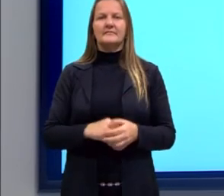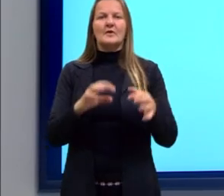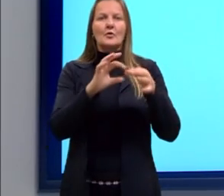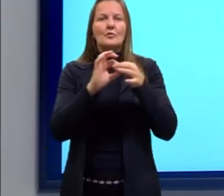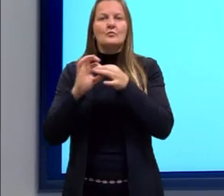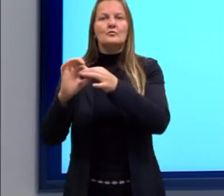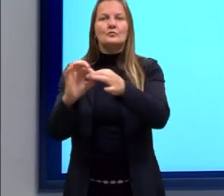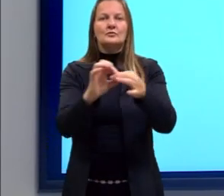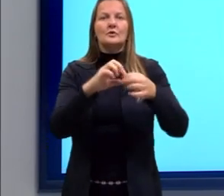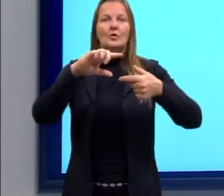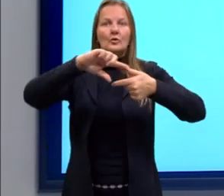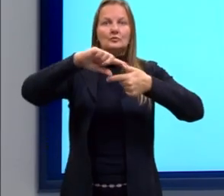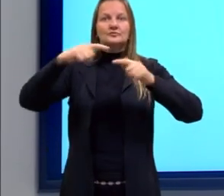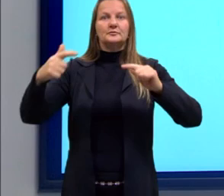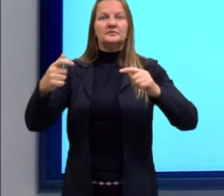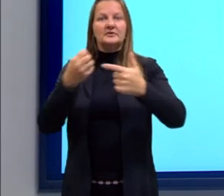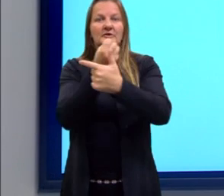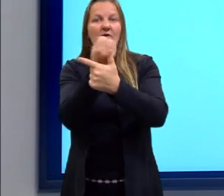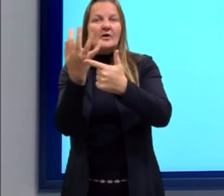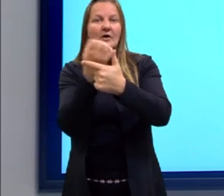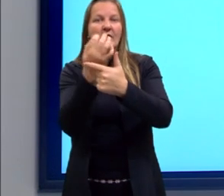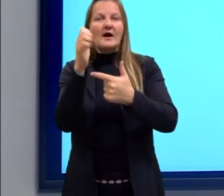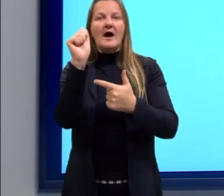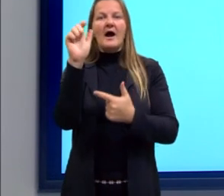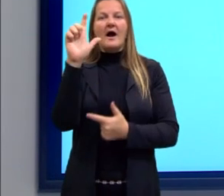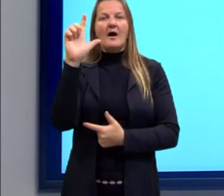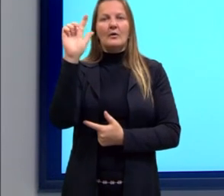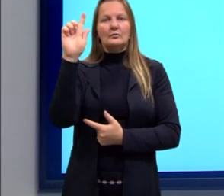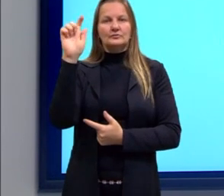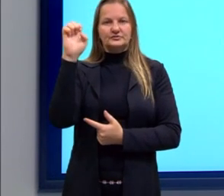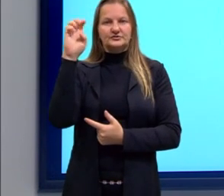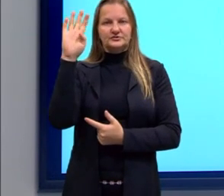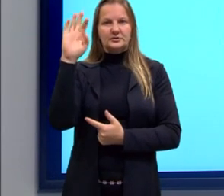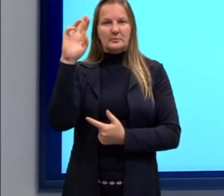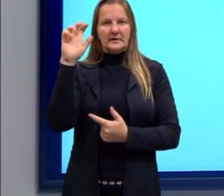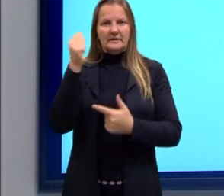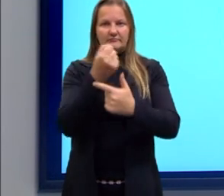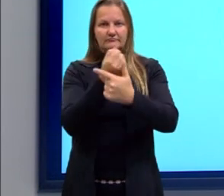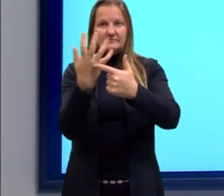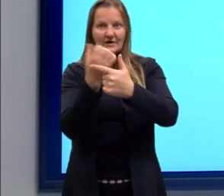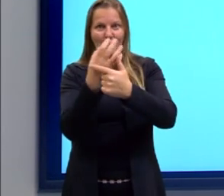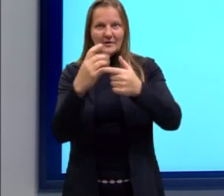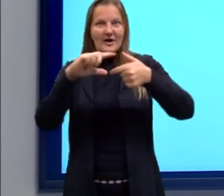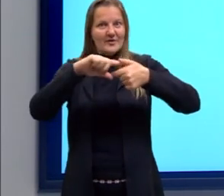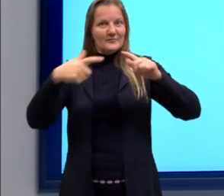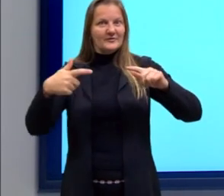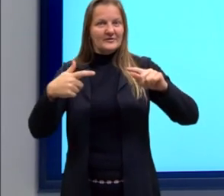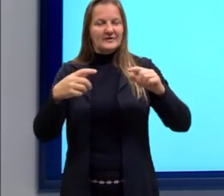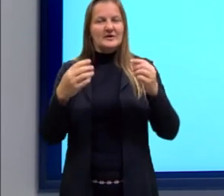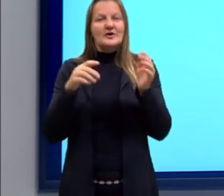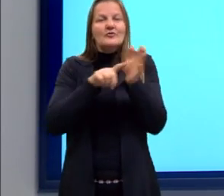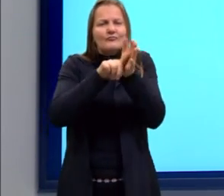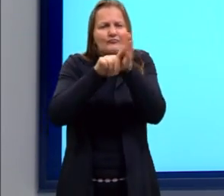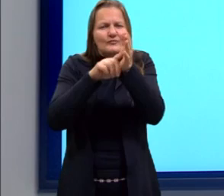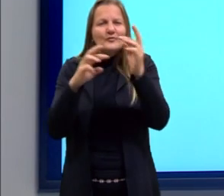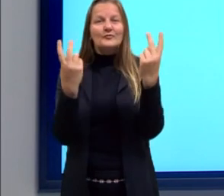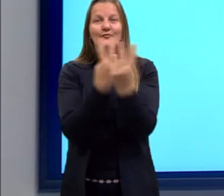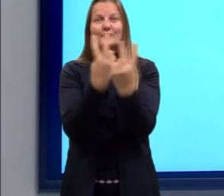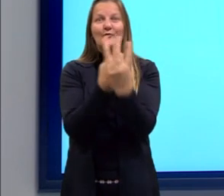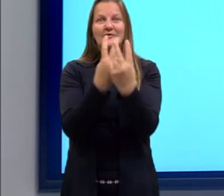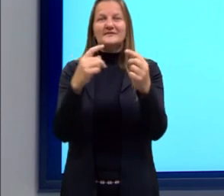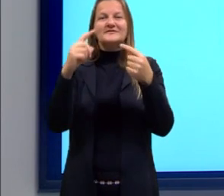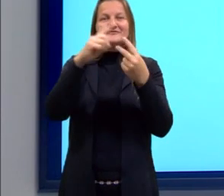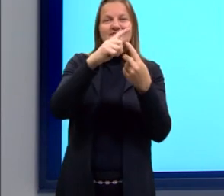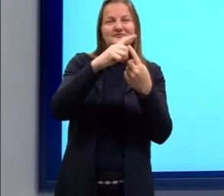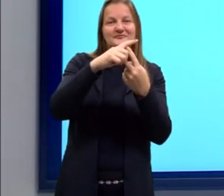união da geometria com a álgebra que resultou no que nós chamamos de geometria analítica também